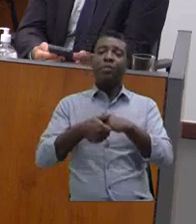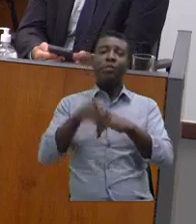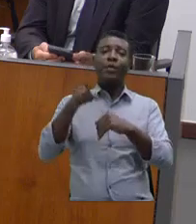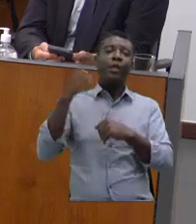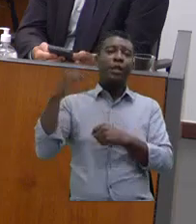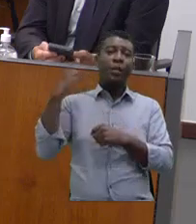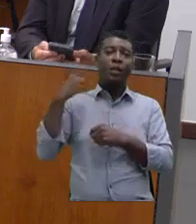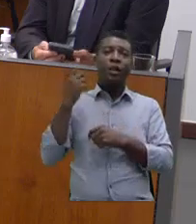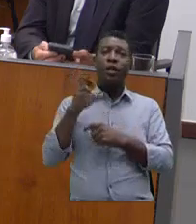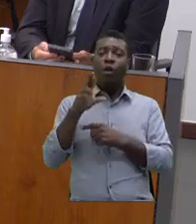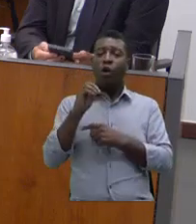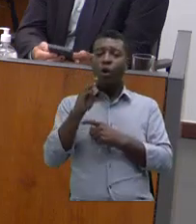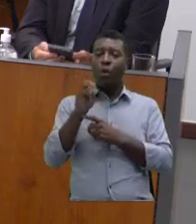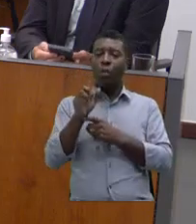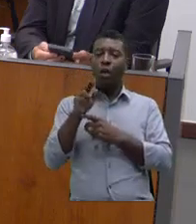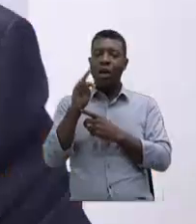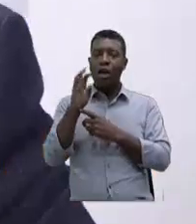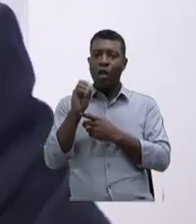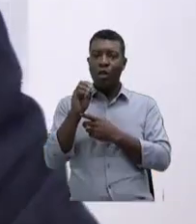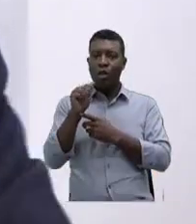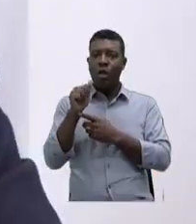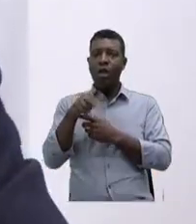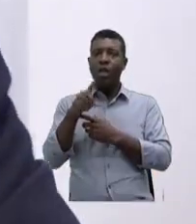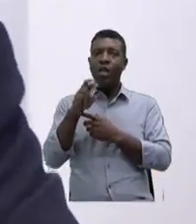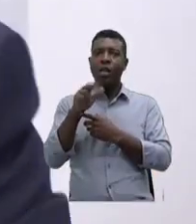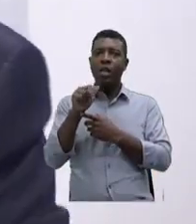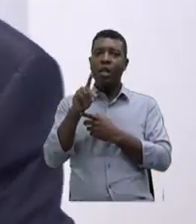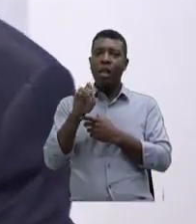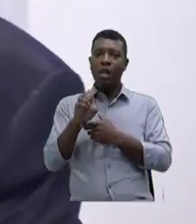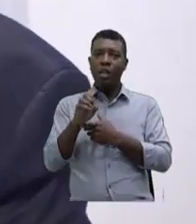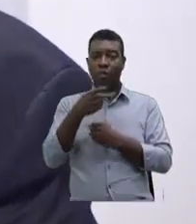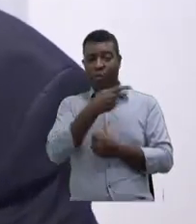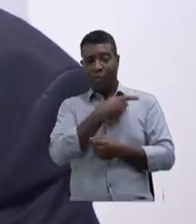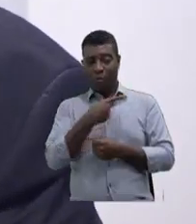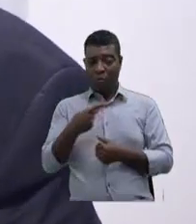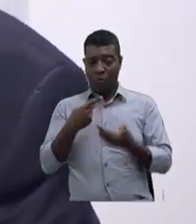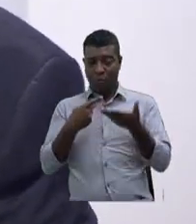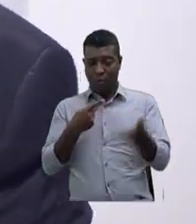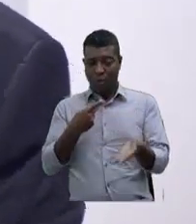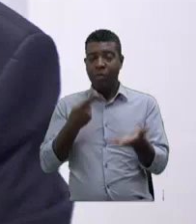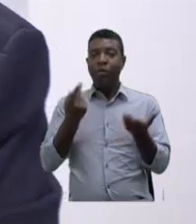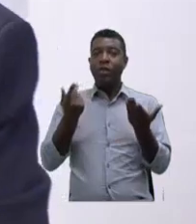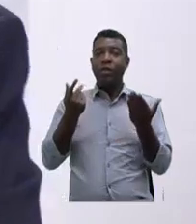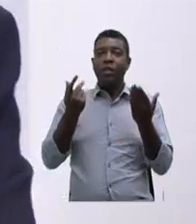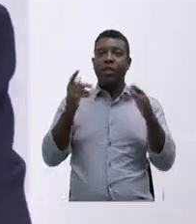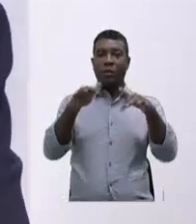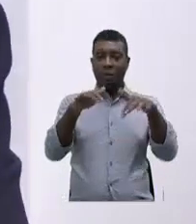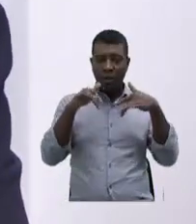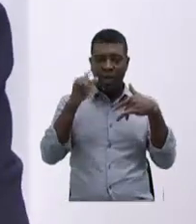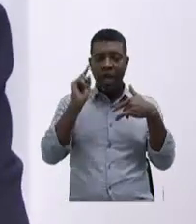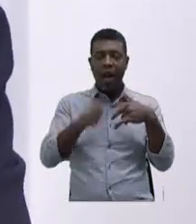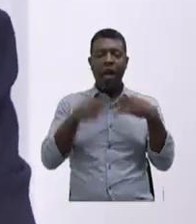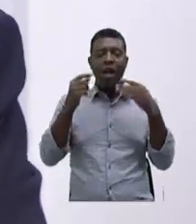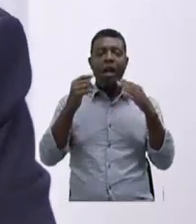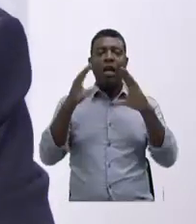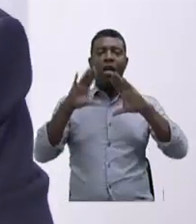Roberto Andrade, que preside essa sessão da Assembleia Fiscaliza,